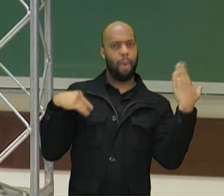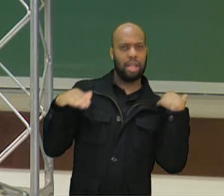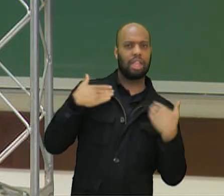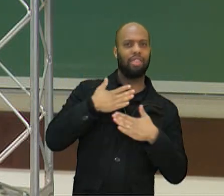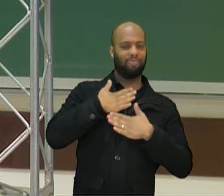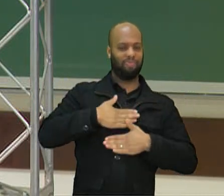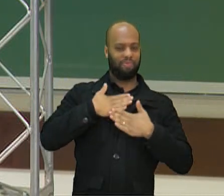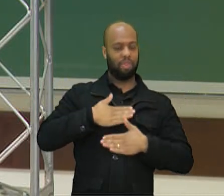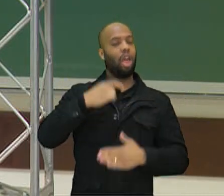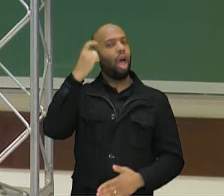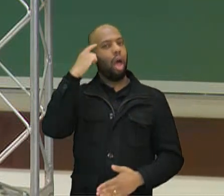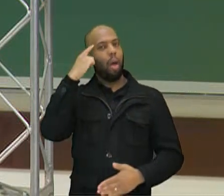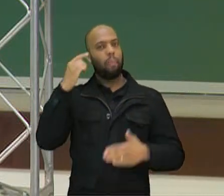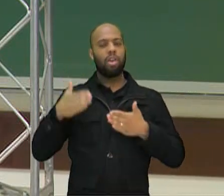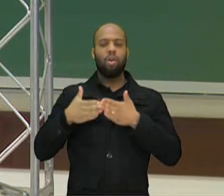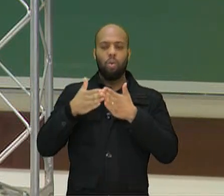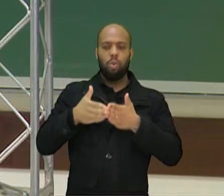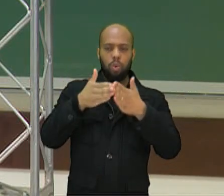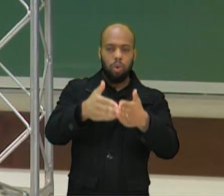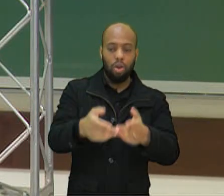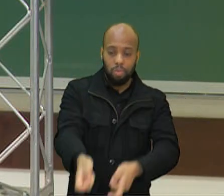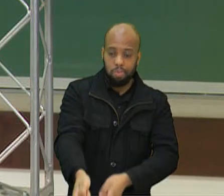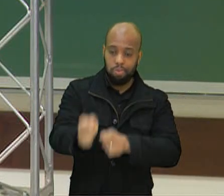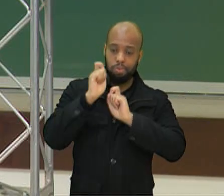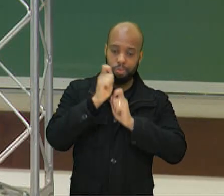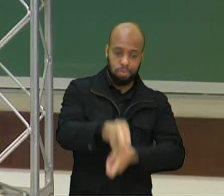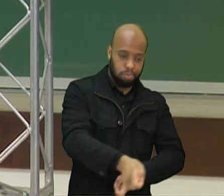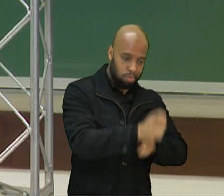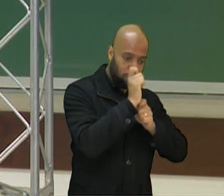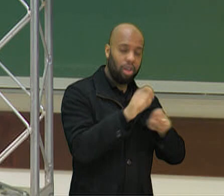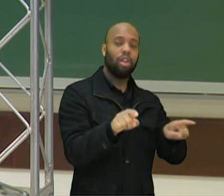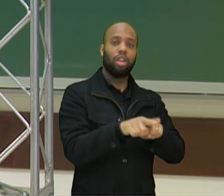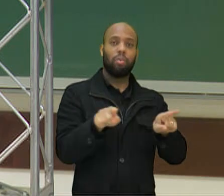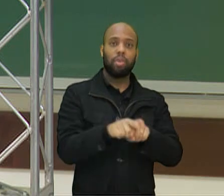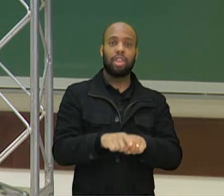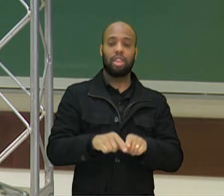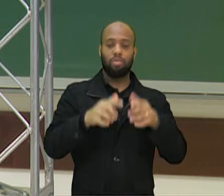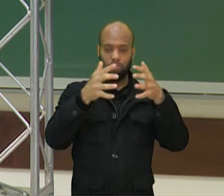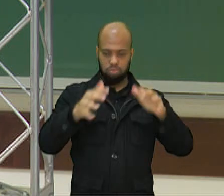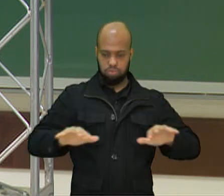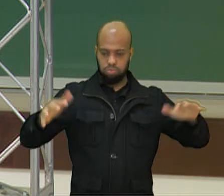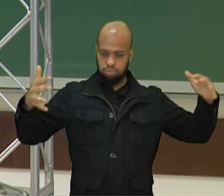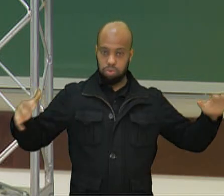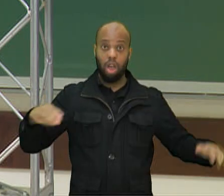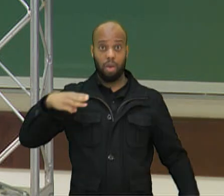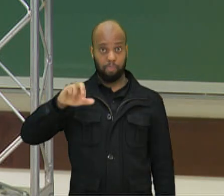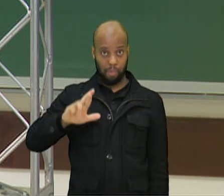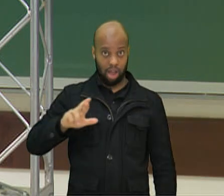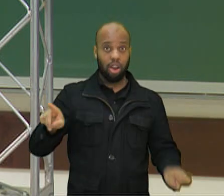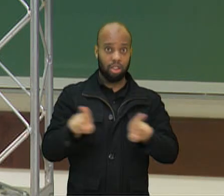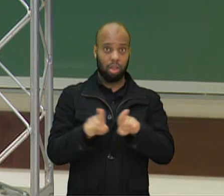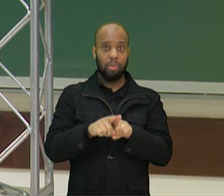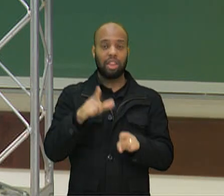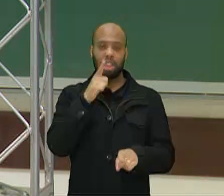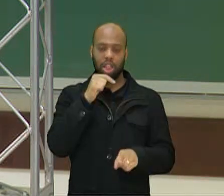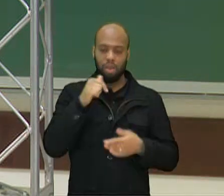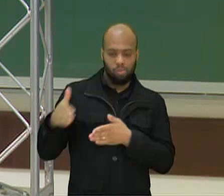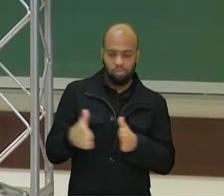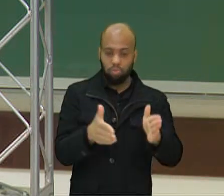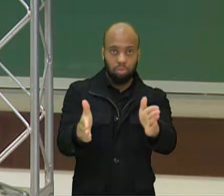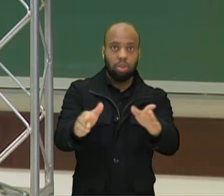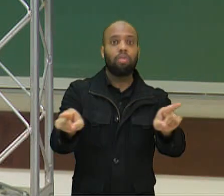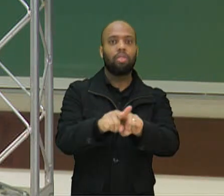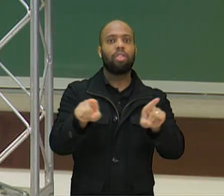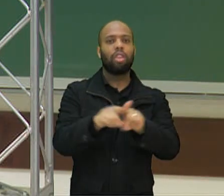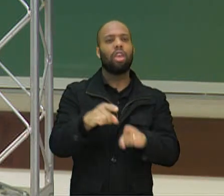Pense na navegação, na pesca, seja tanto em águas oceânicas quanto nas águas dos rios.